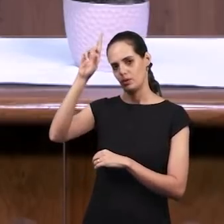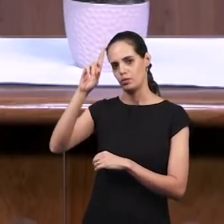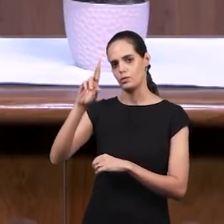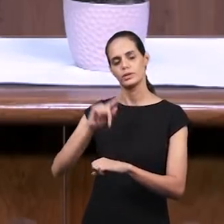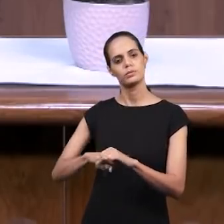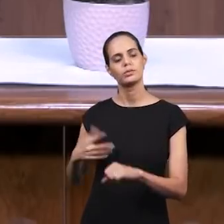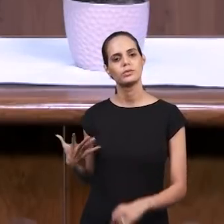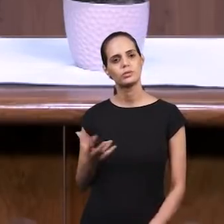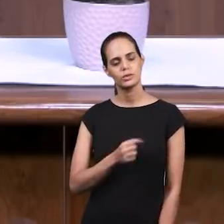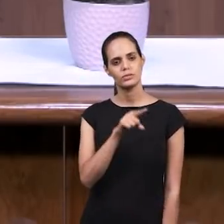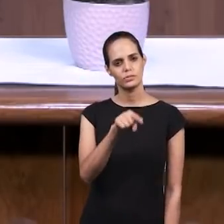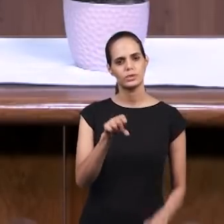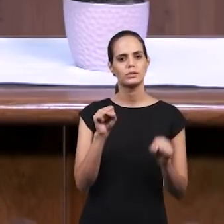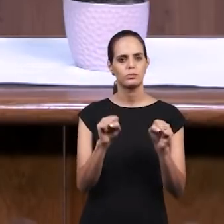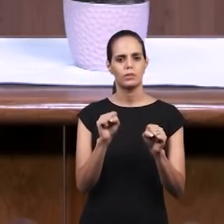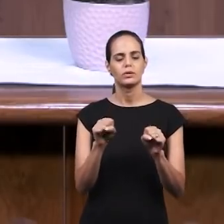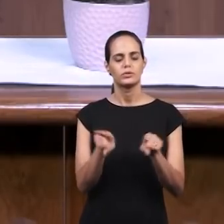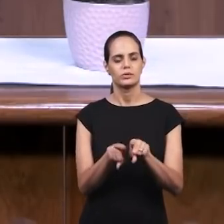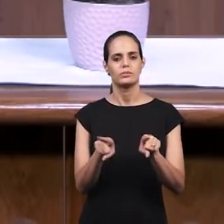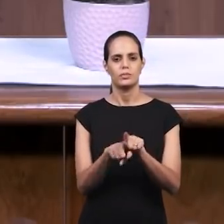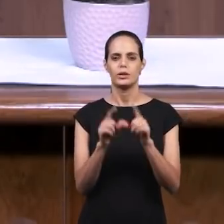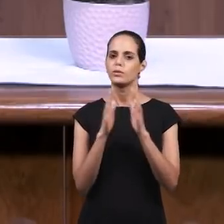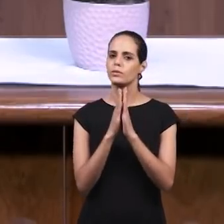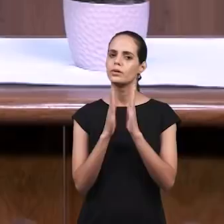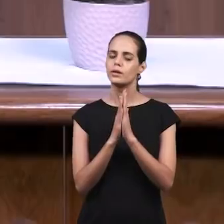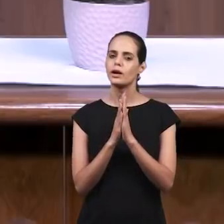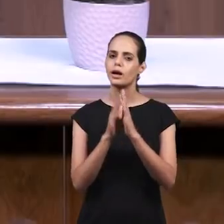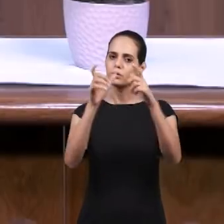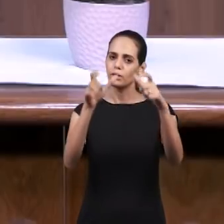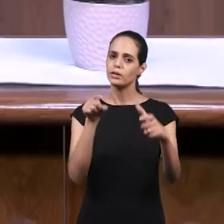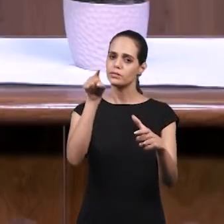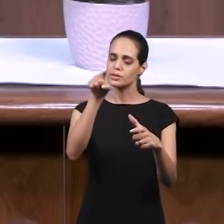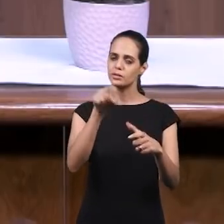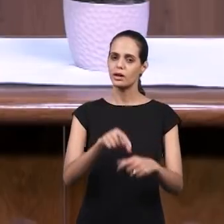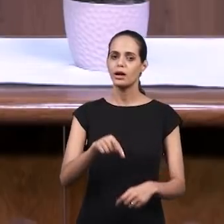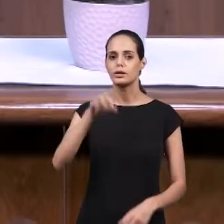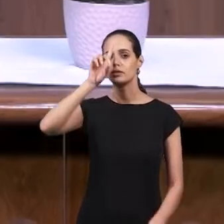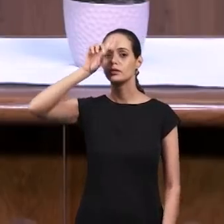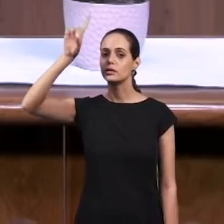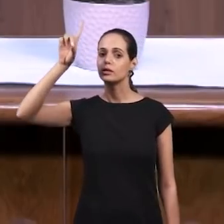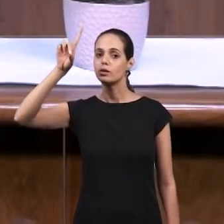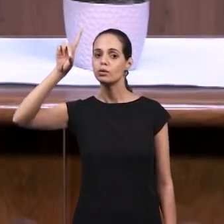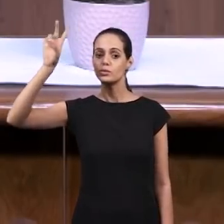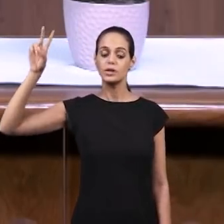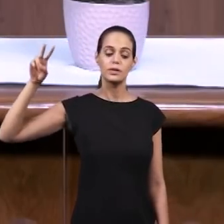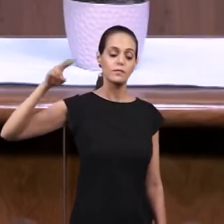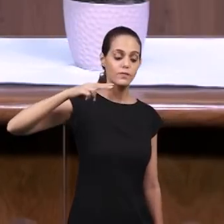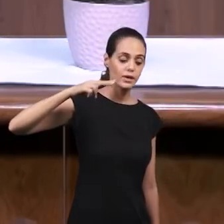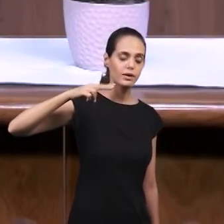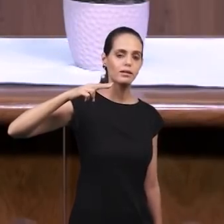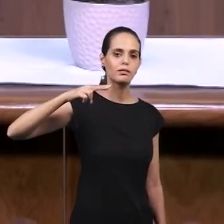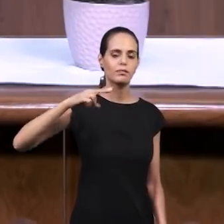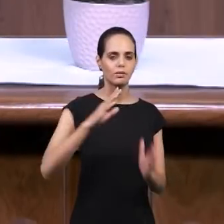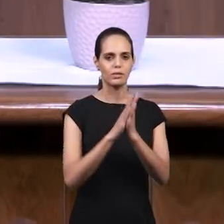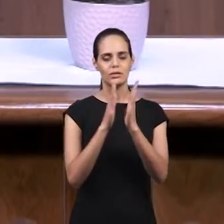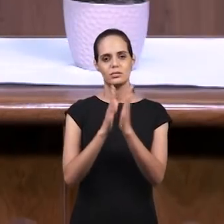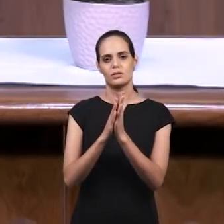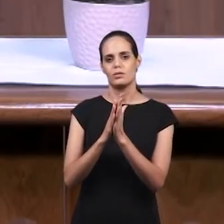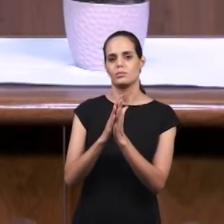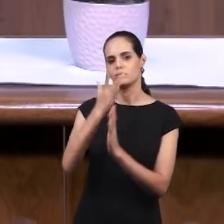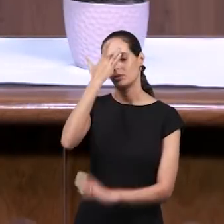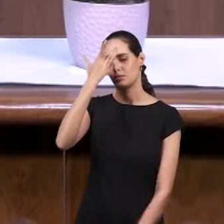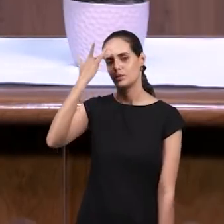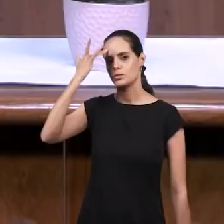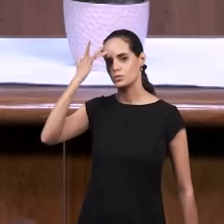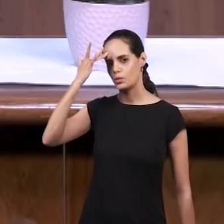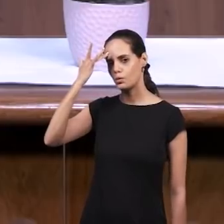momento de adoração. E você pode também orar aí onde você está. Deus ouve a oração daquele que se coloca